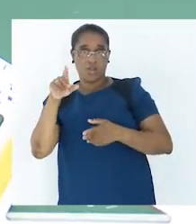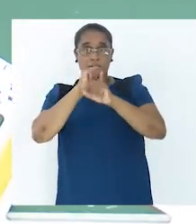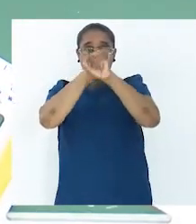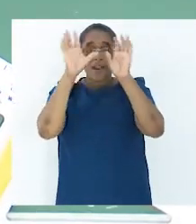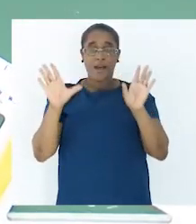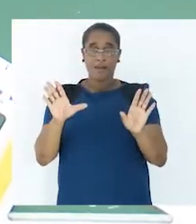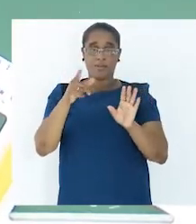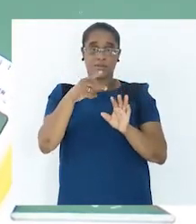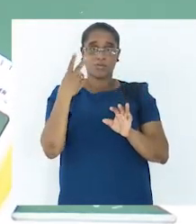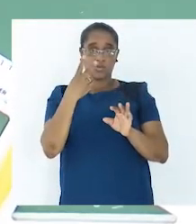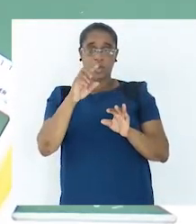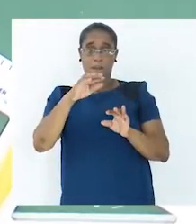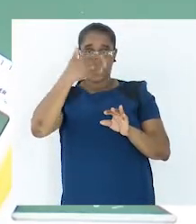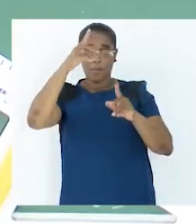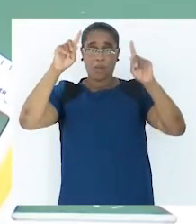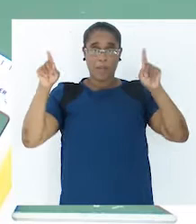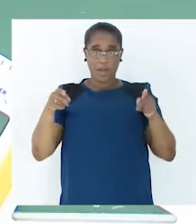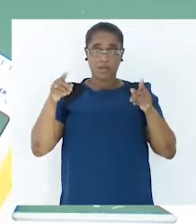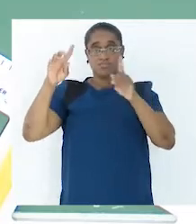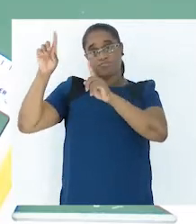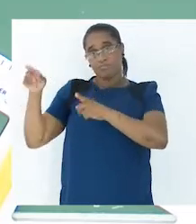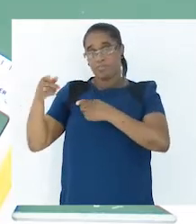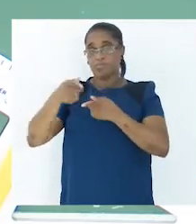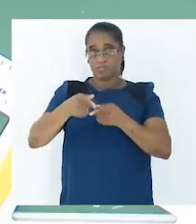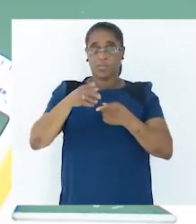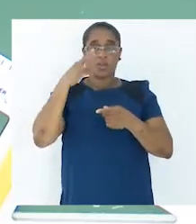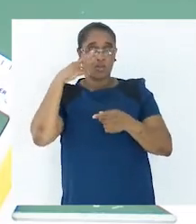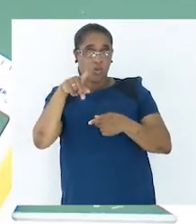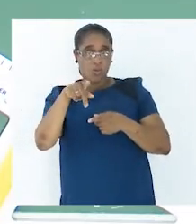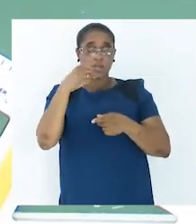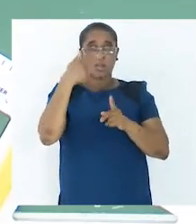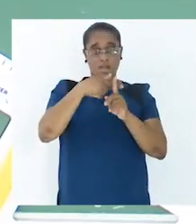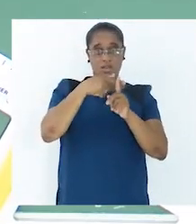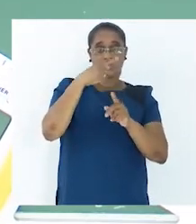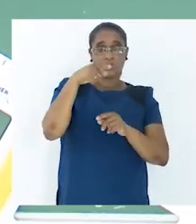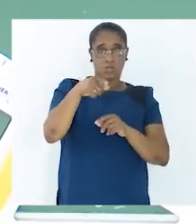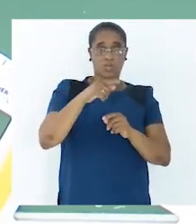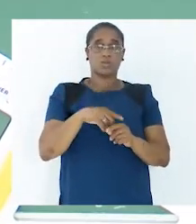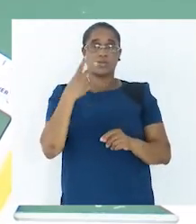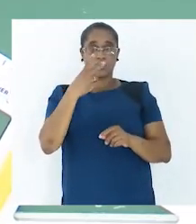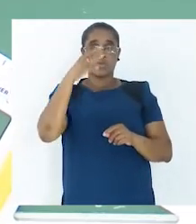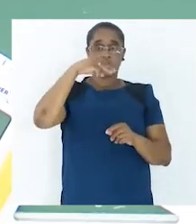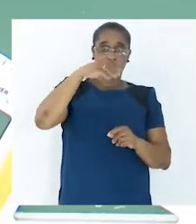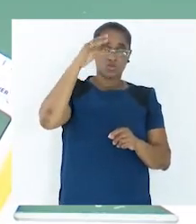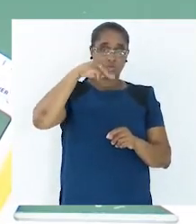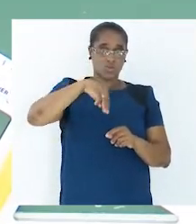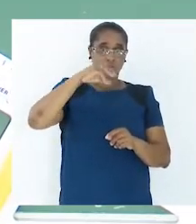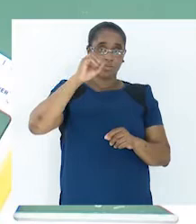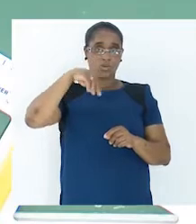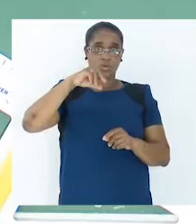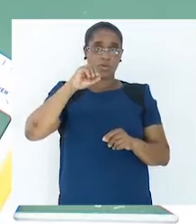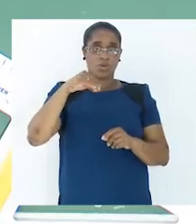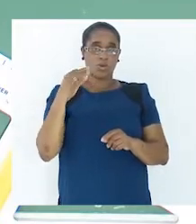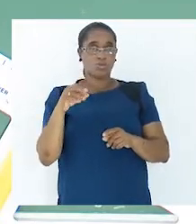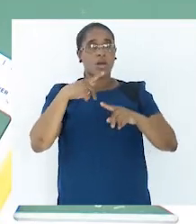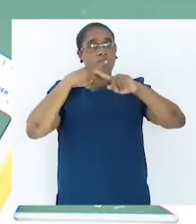para os dois primeiros parênteses, nós vimos que temos aqui uma soma de dois monómios a multiplicar por